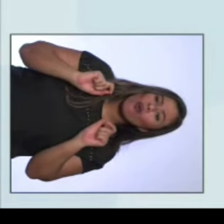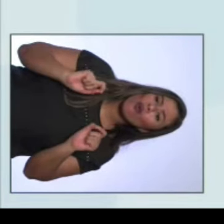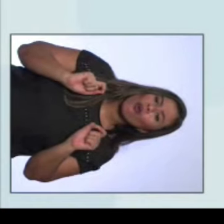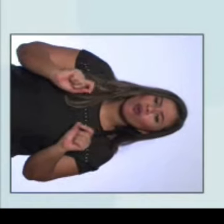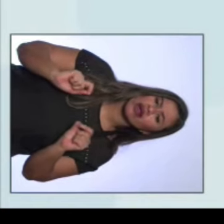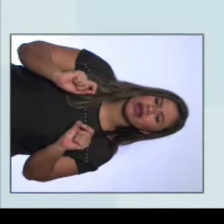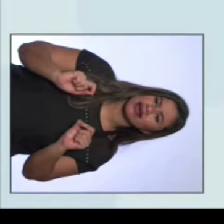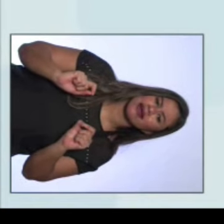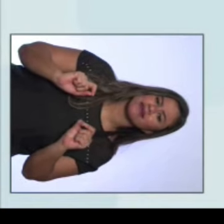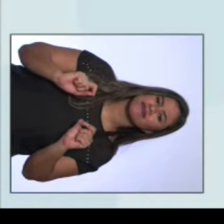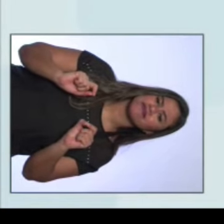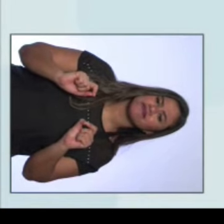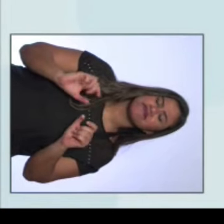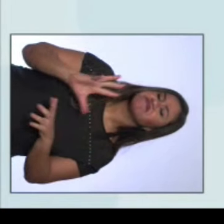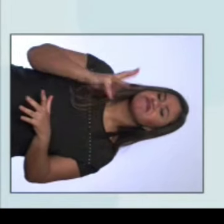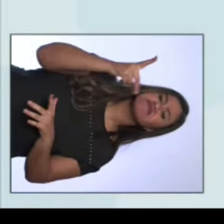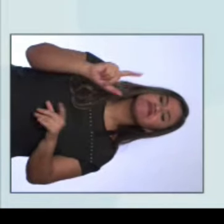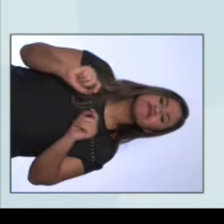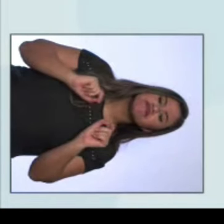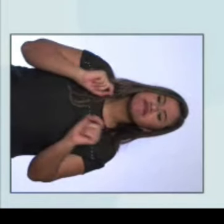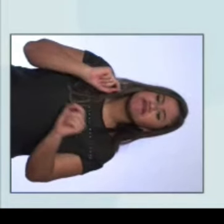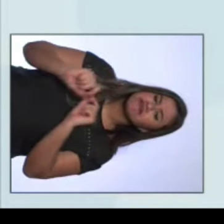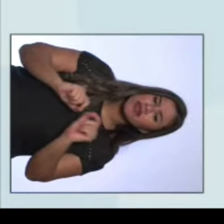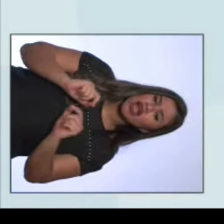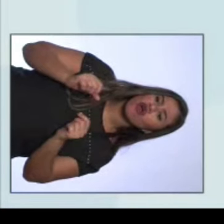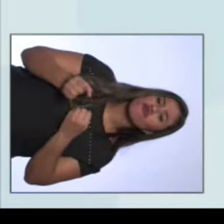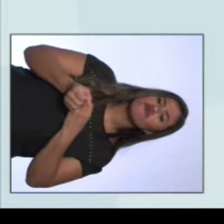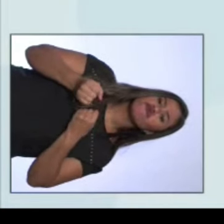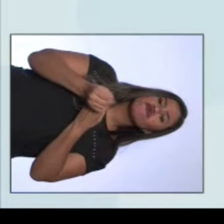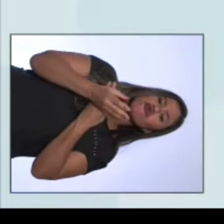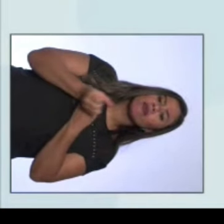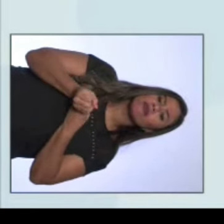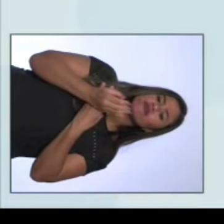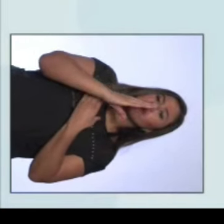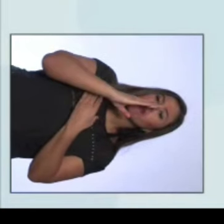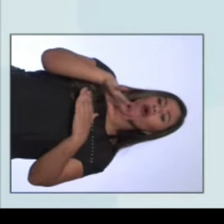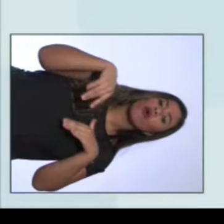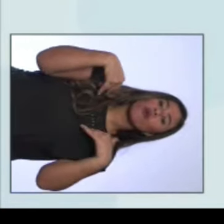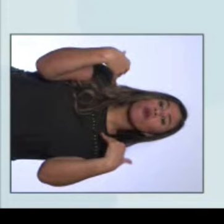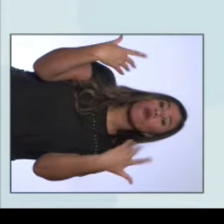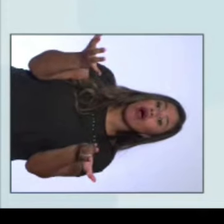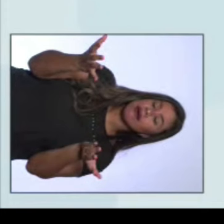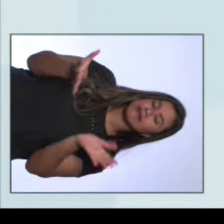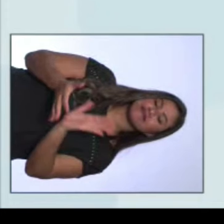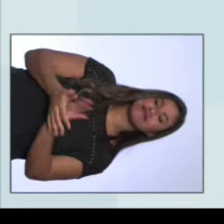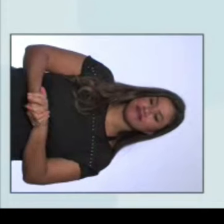que acabei de ler? Qual é a informação principal? O quê? No chat alguém participa?